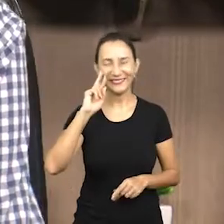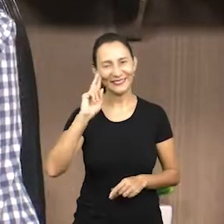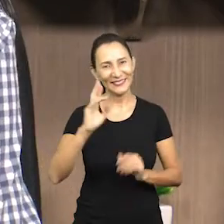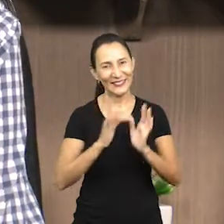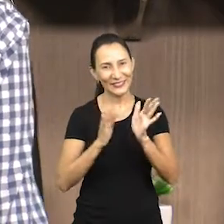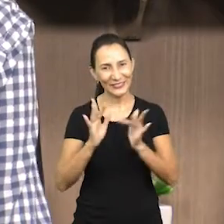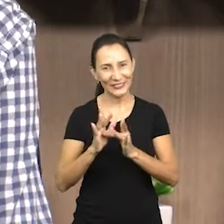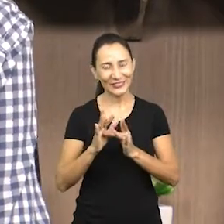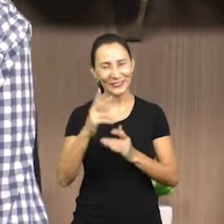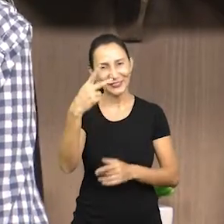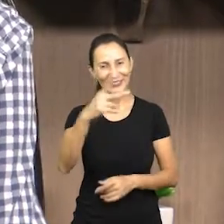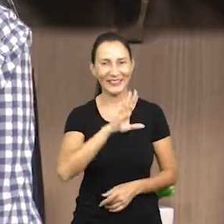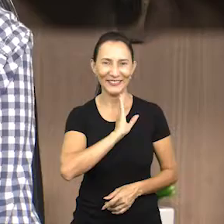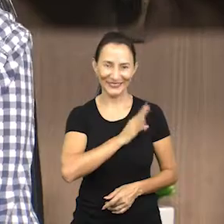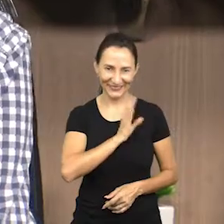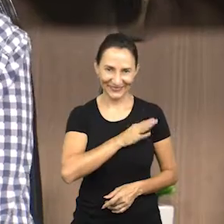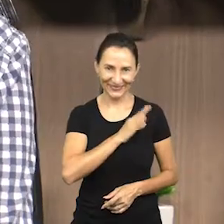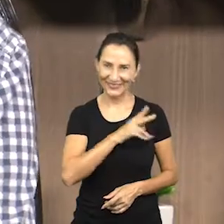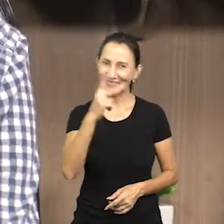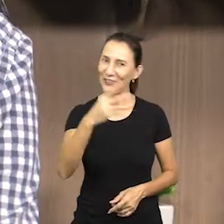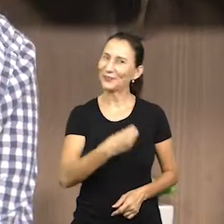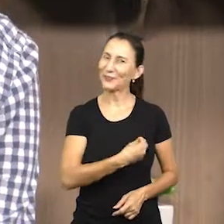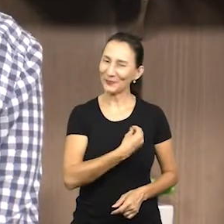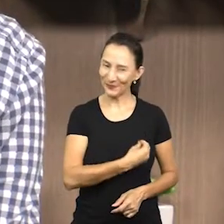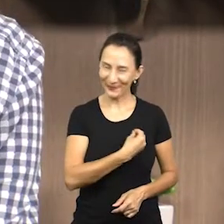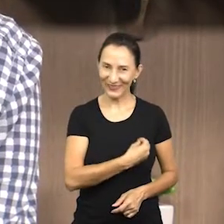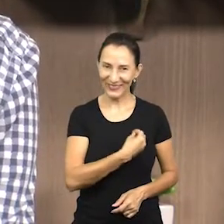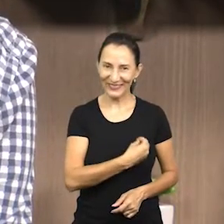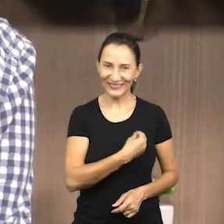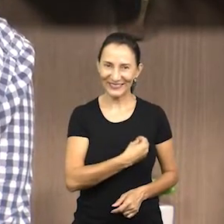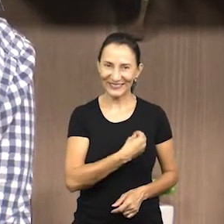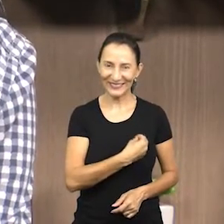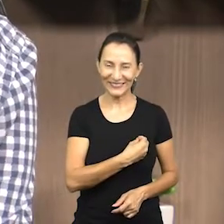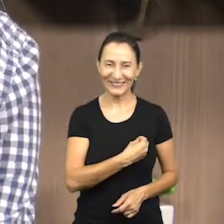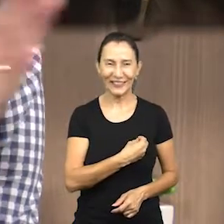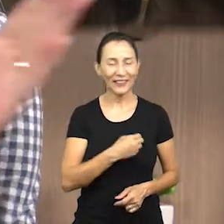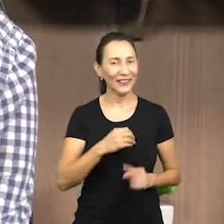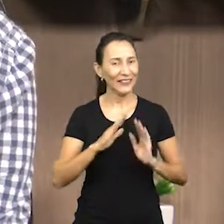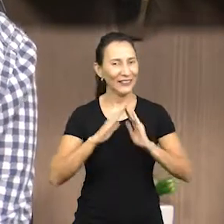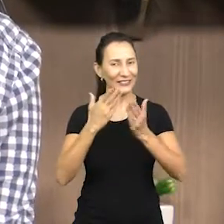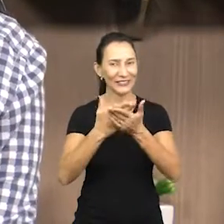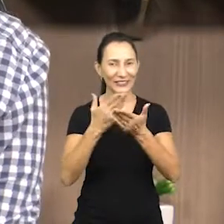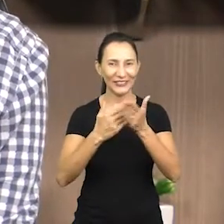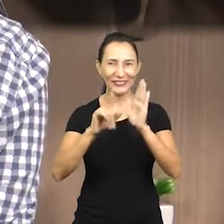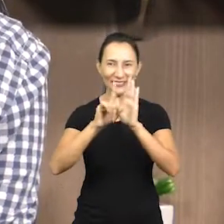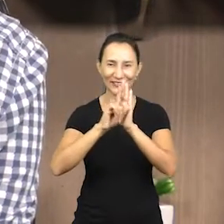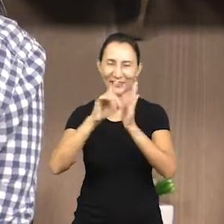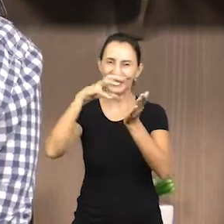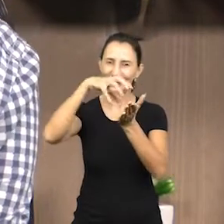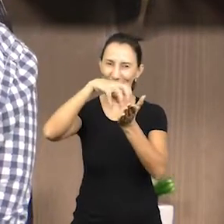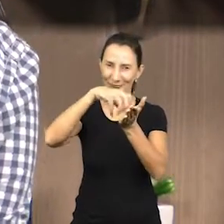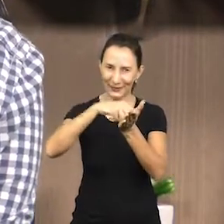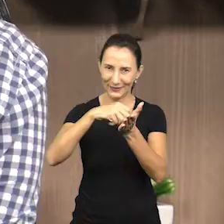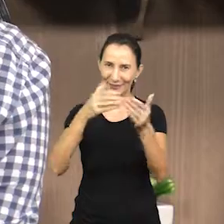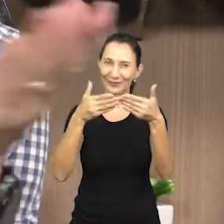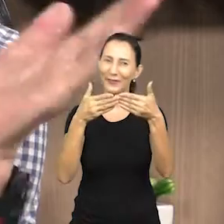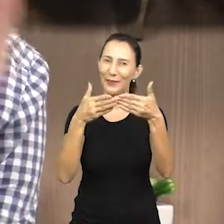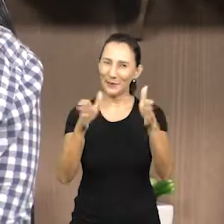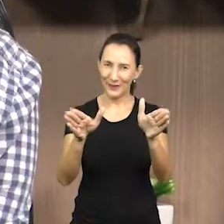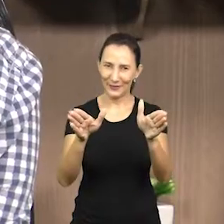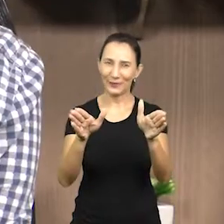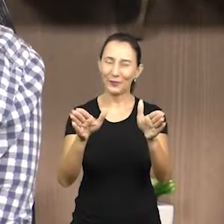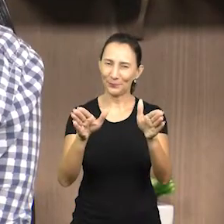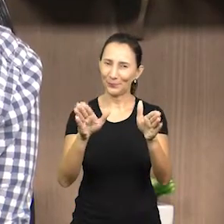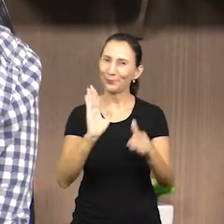Paz do Senhor Jesus para o seu coração, para a sua vida. As matrículas no Colégio Batista